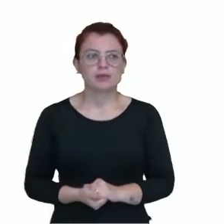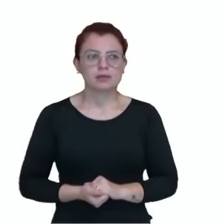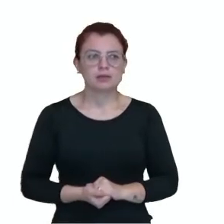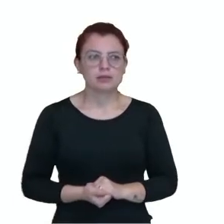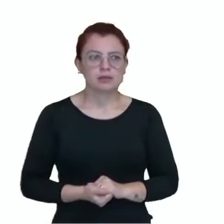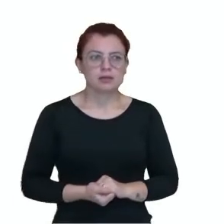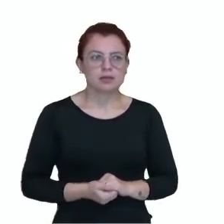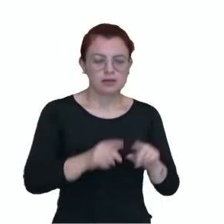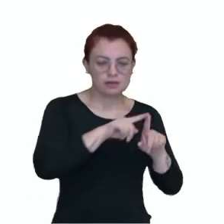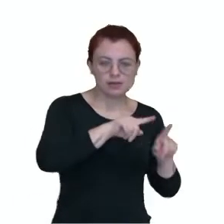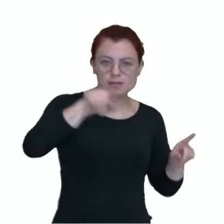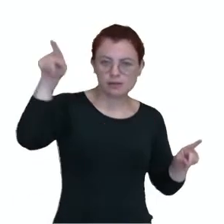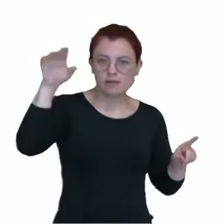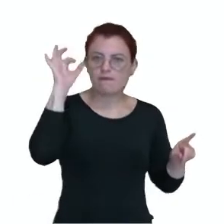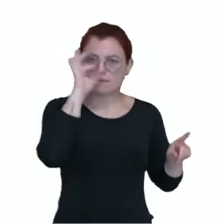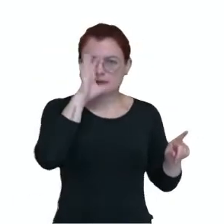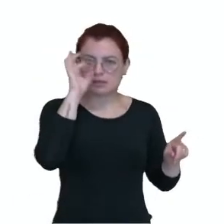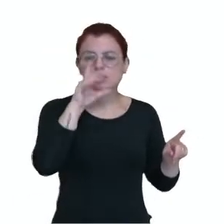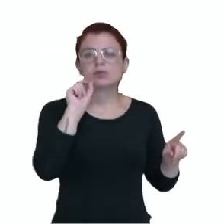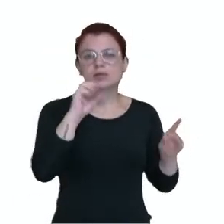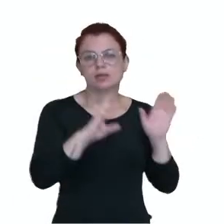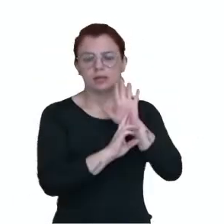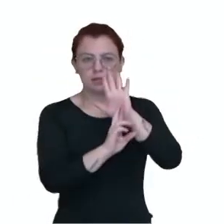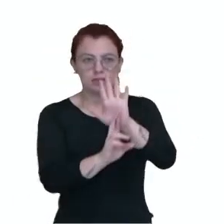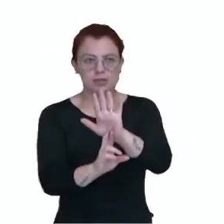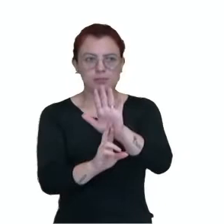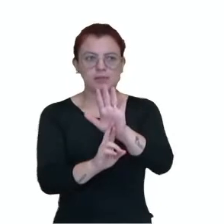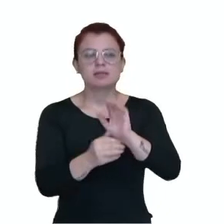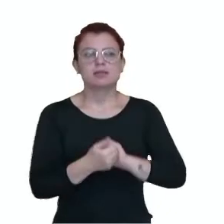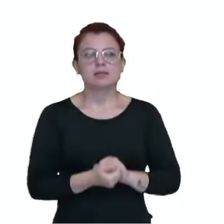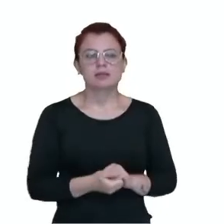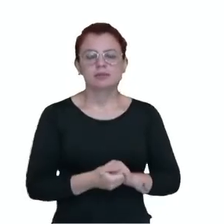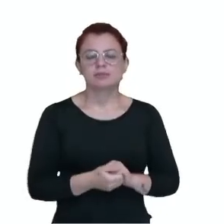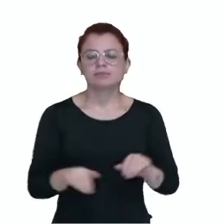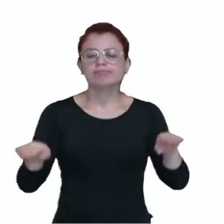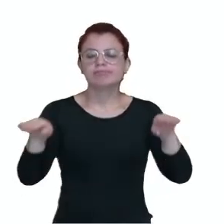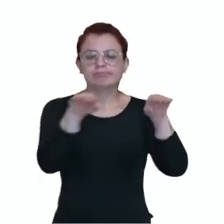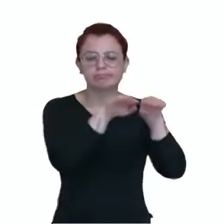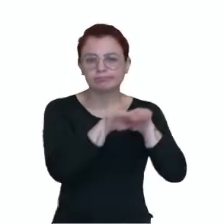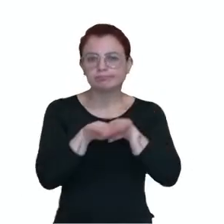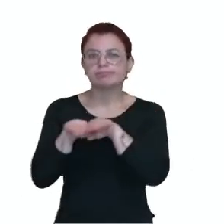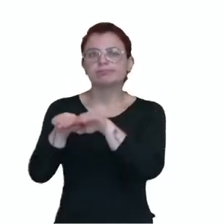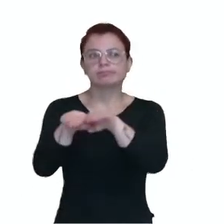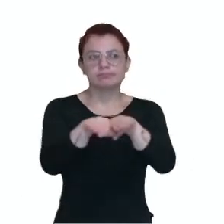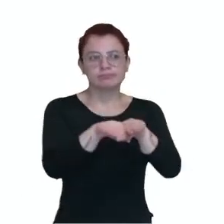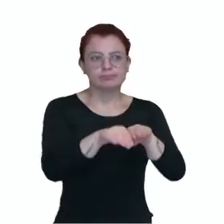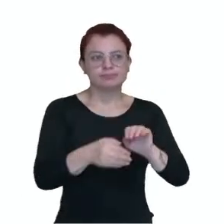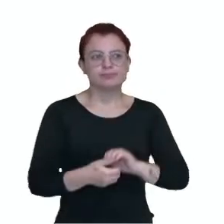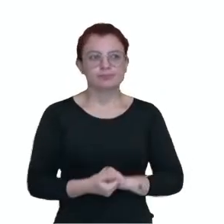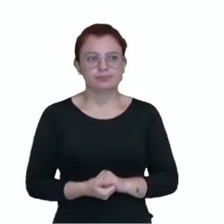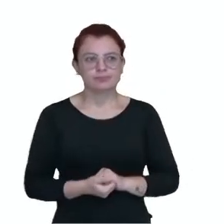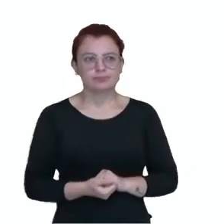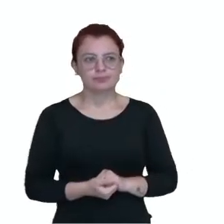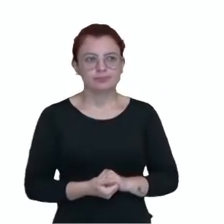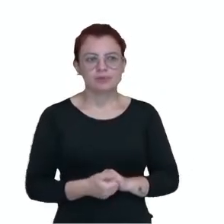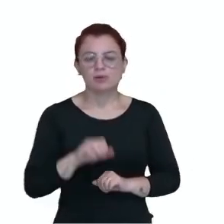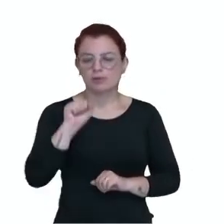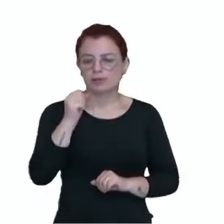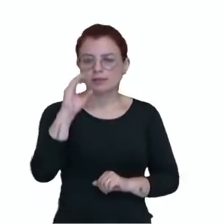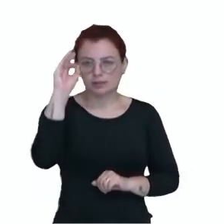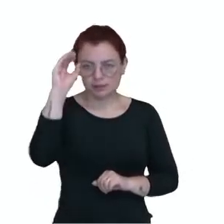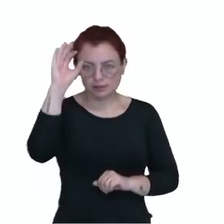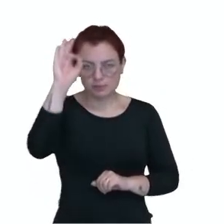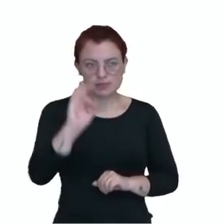linha verde, pessoal, representa uma renda distribuída igualmente entre toda a população. Ou seja, 80%